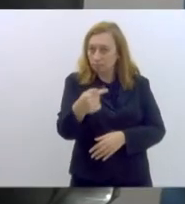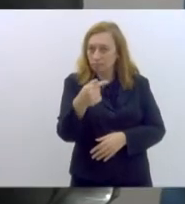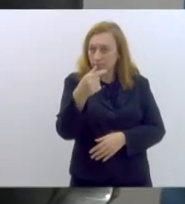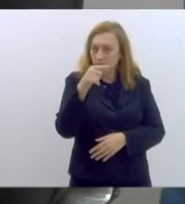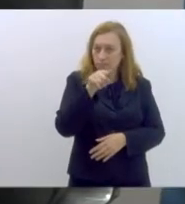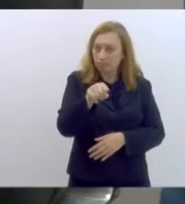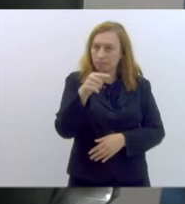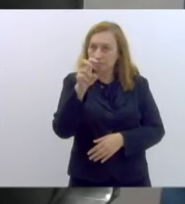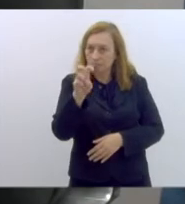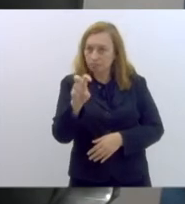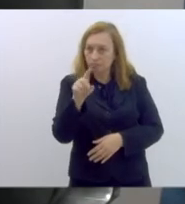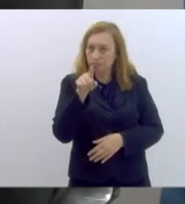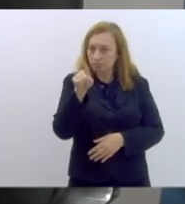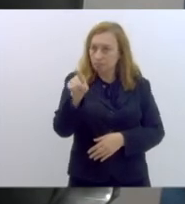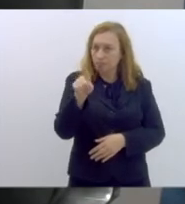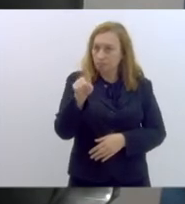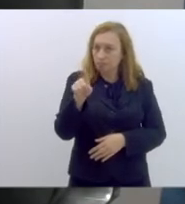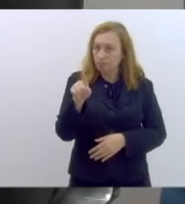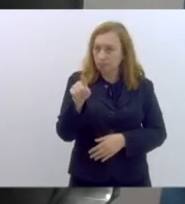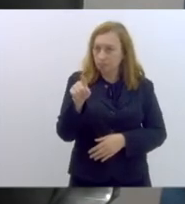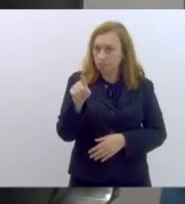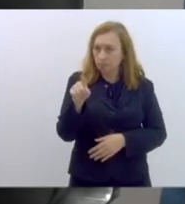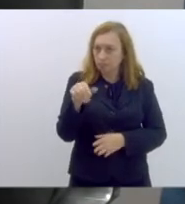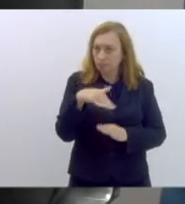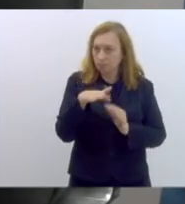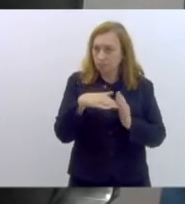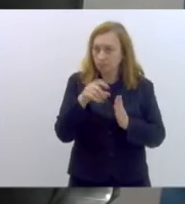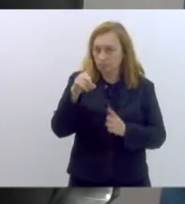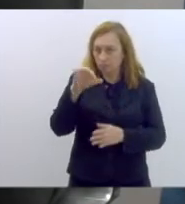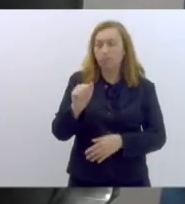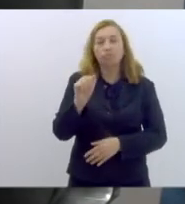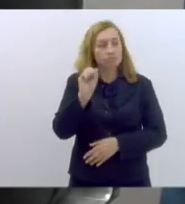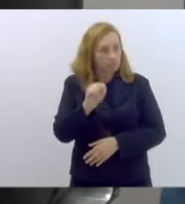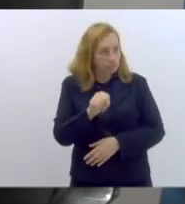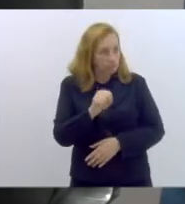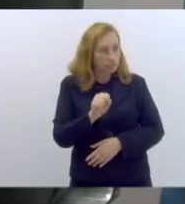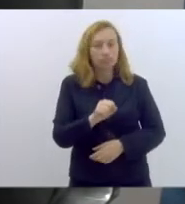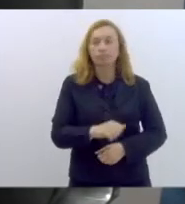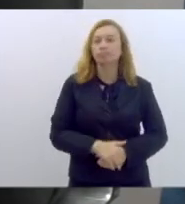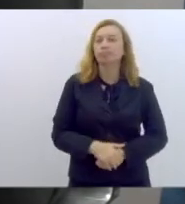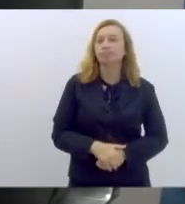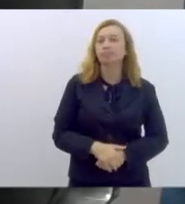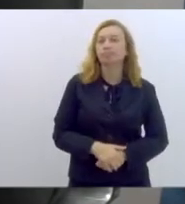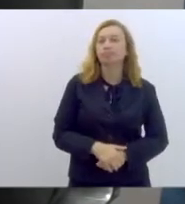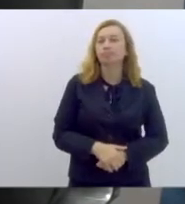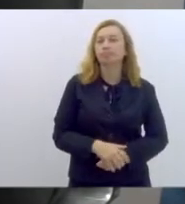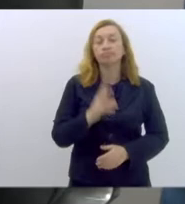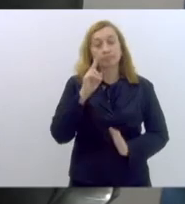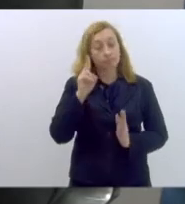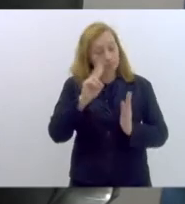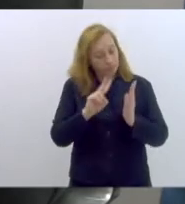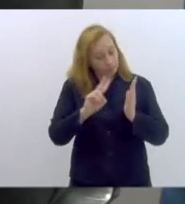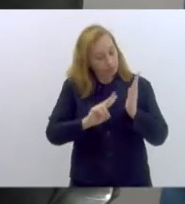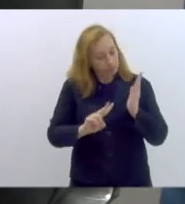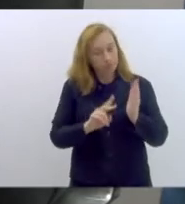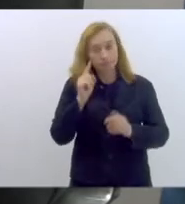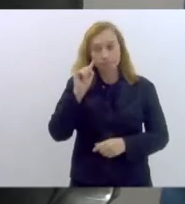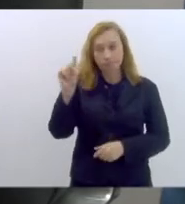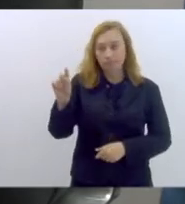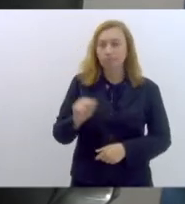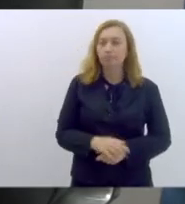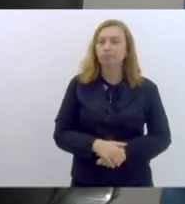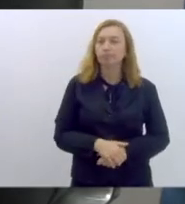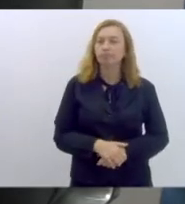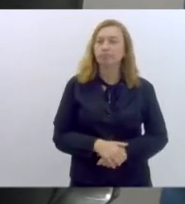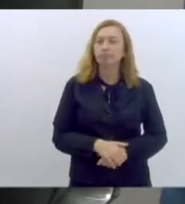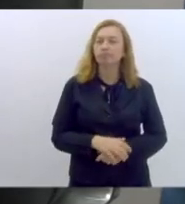47,5. Lá na coluna saldo total. Sim, sim, exato. Tá. Então, eu leio lá na coluna saldo total.